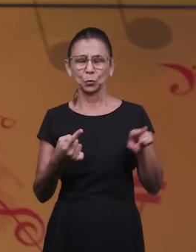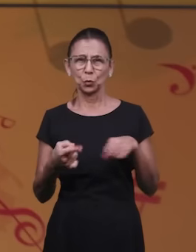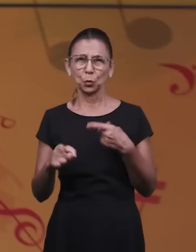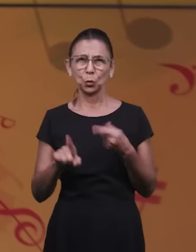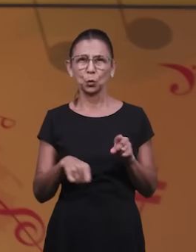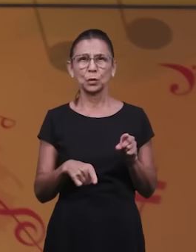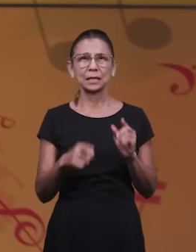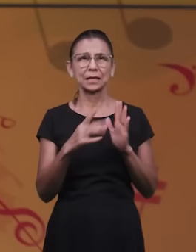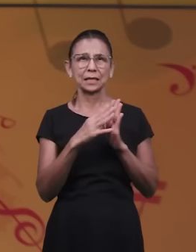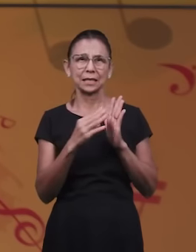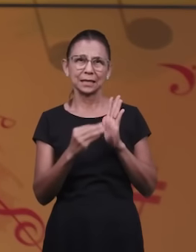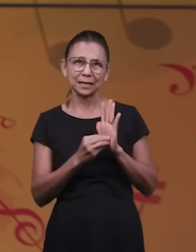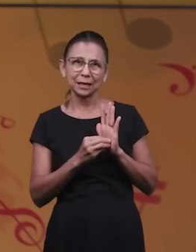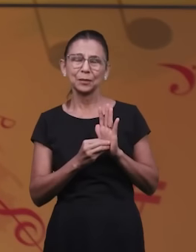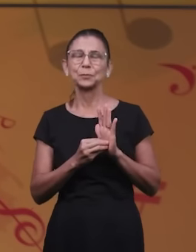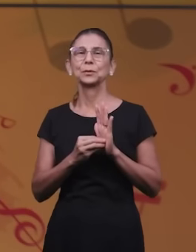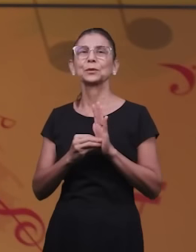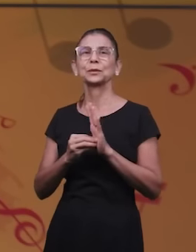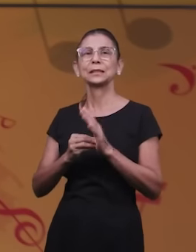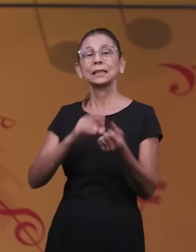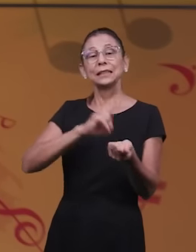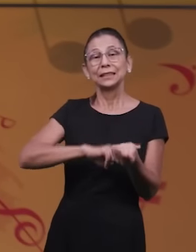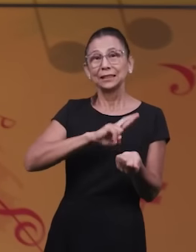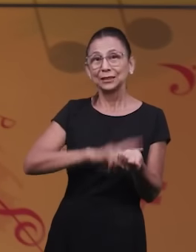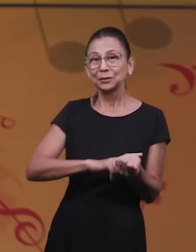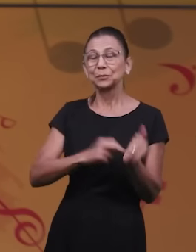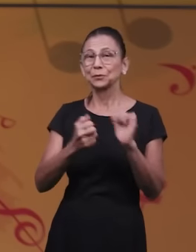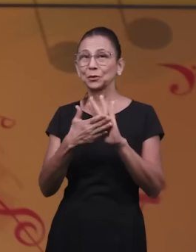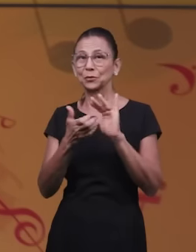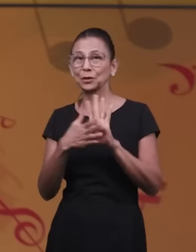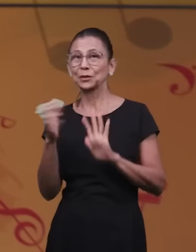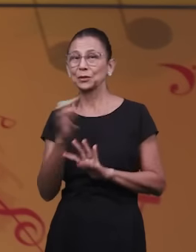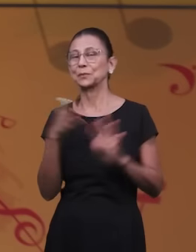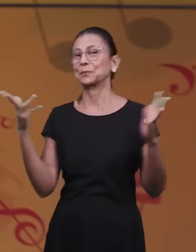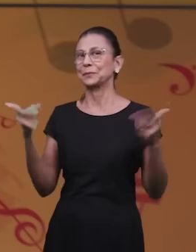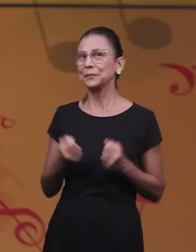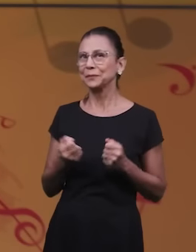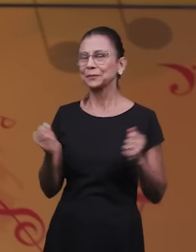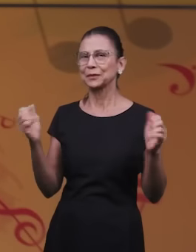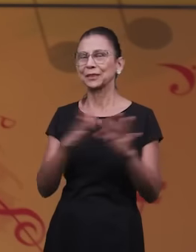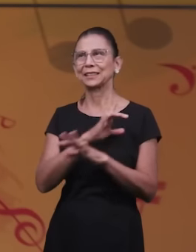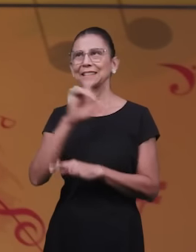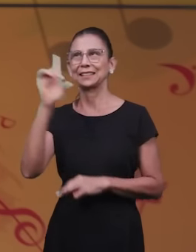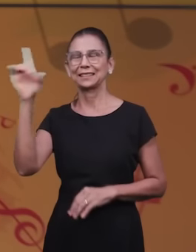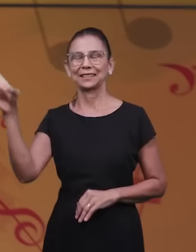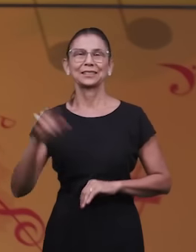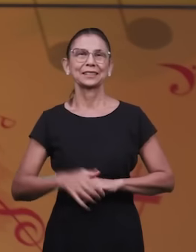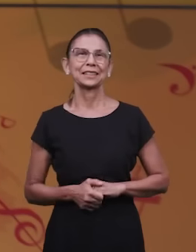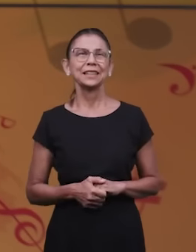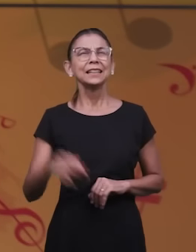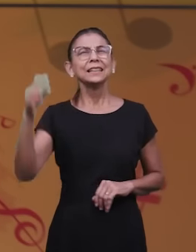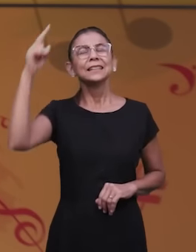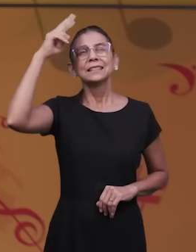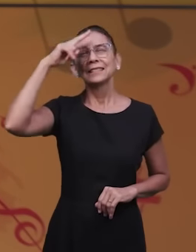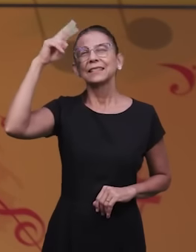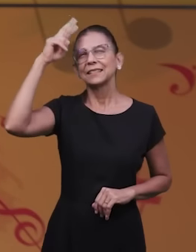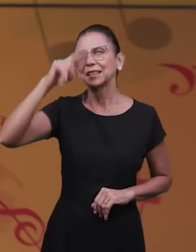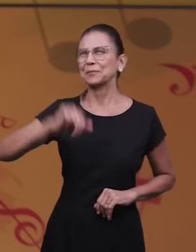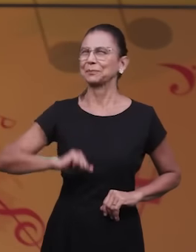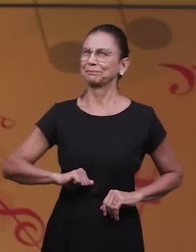musicais, ritmos, novos louvores, isto é maravilhoso, glória a Deus! Vocês estão